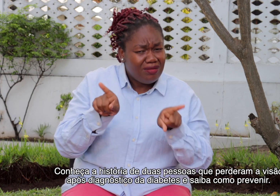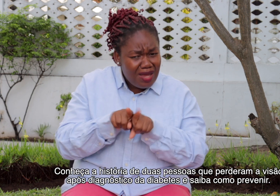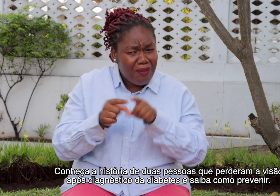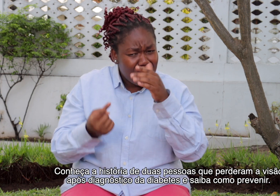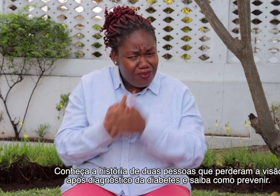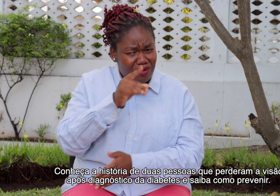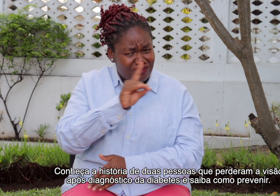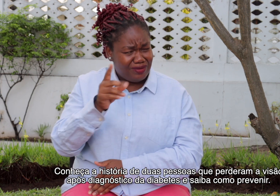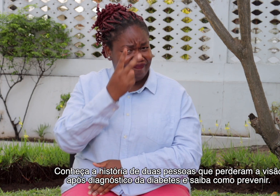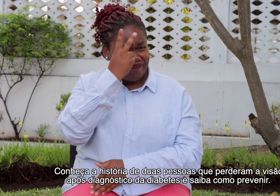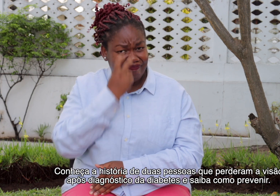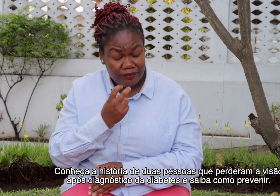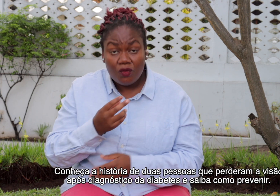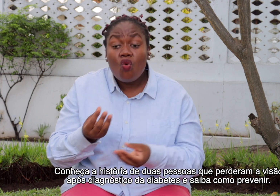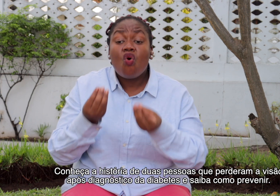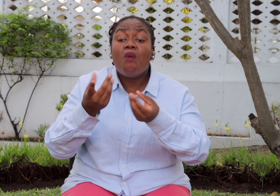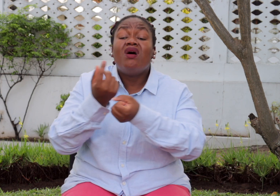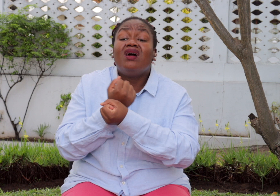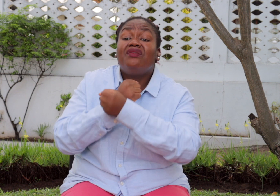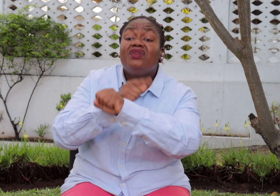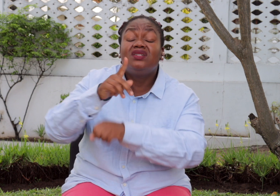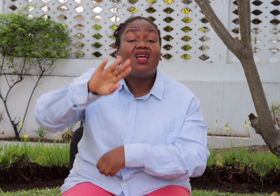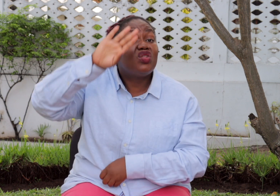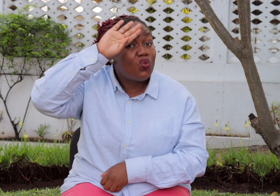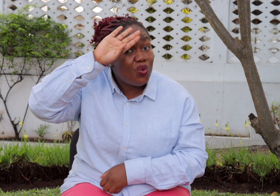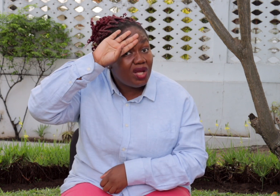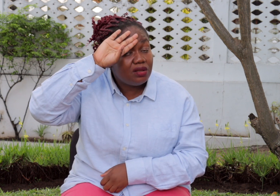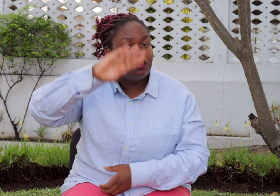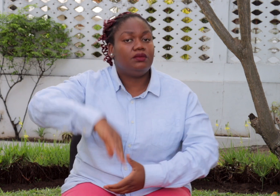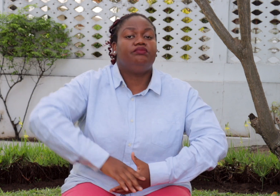diagnóstico da diabetes e saiba como prevenir.